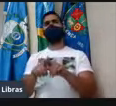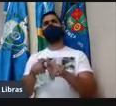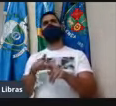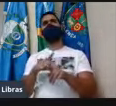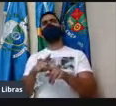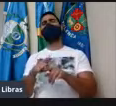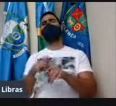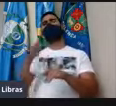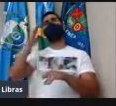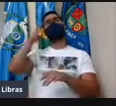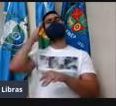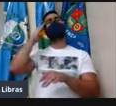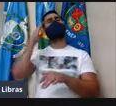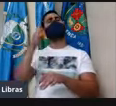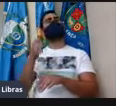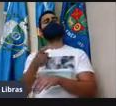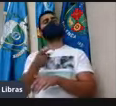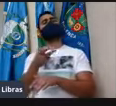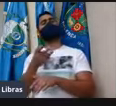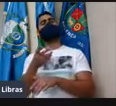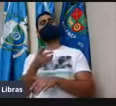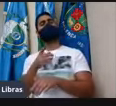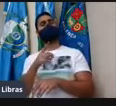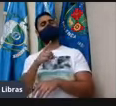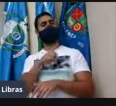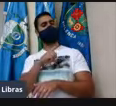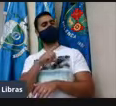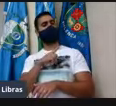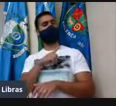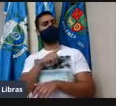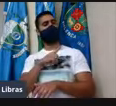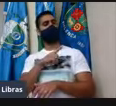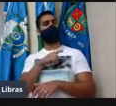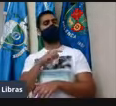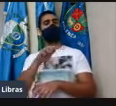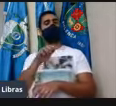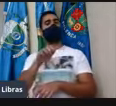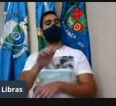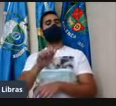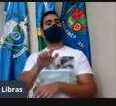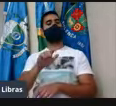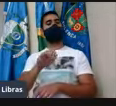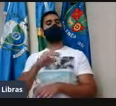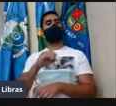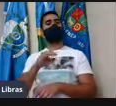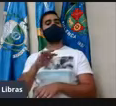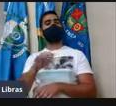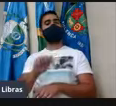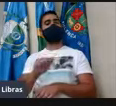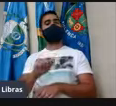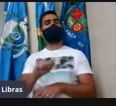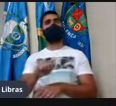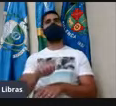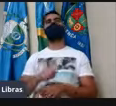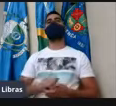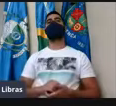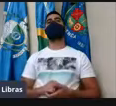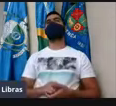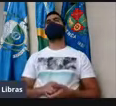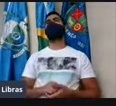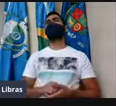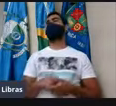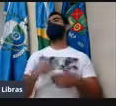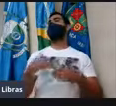para quanto seria, de fato, essas alíquotas e, efetivamente,